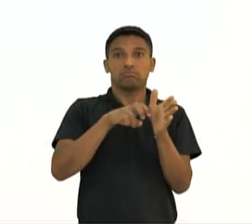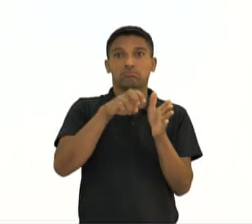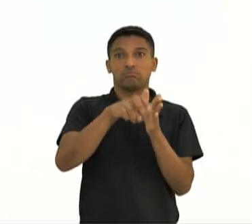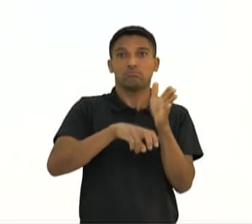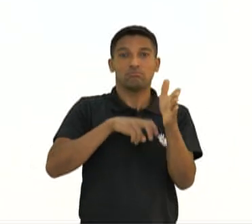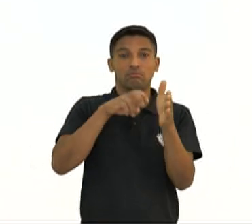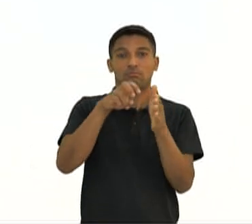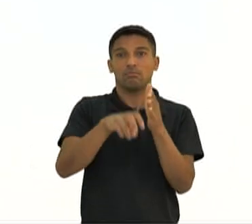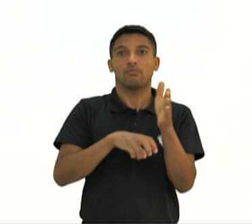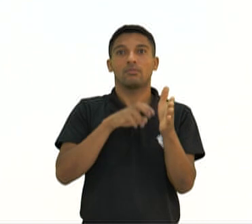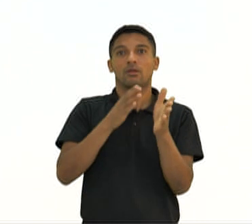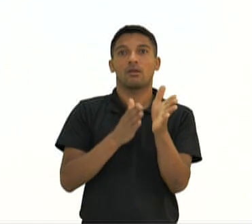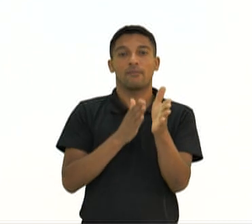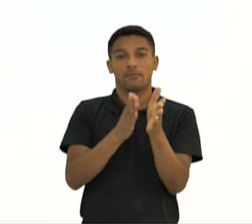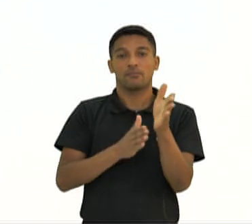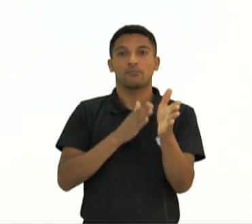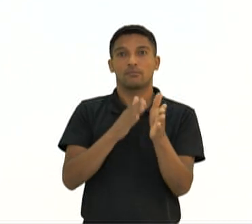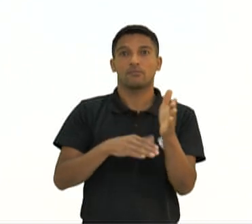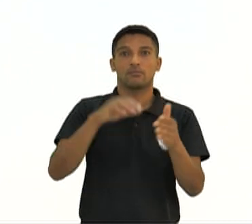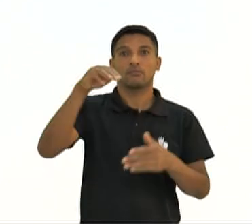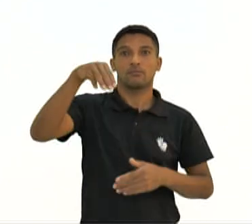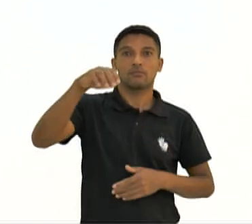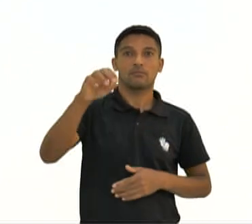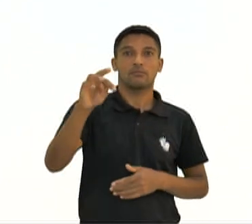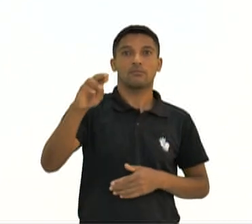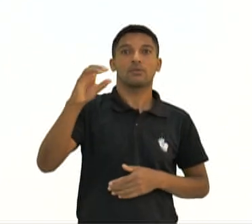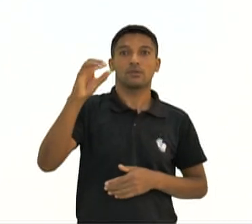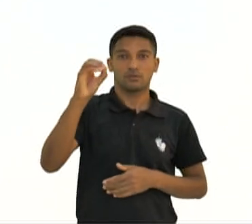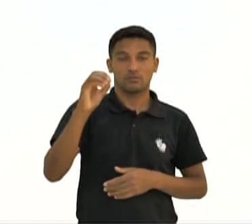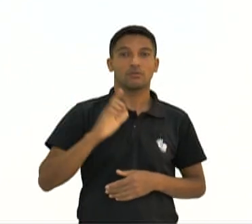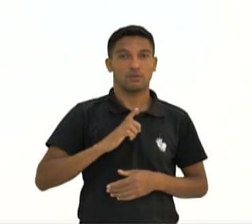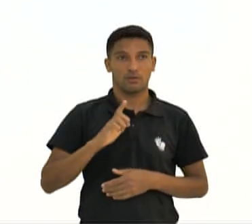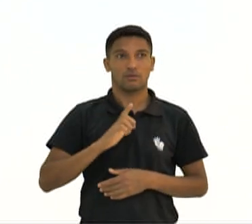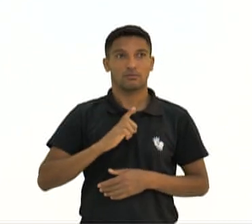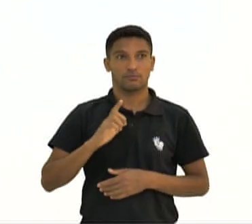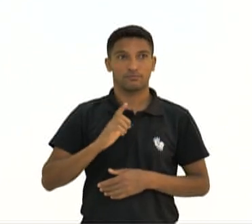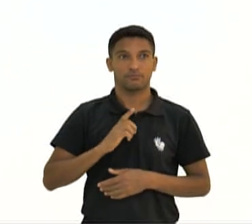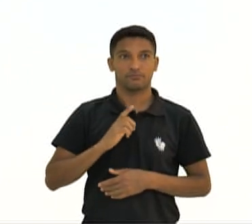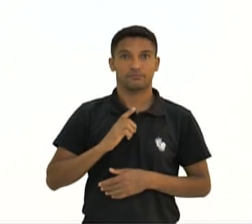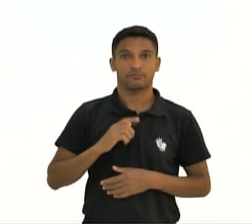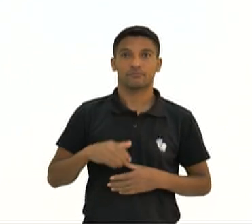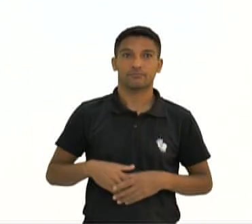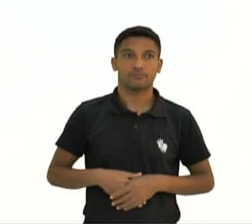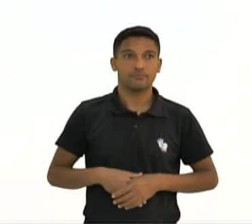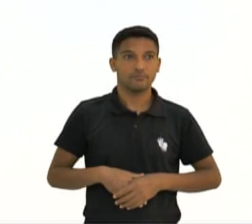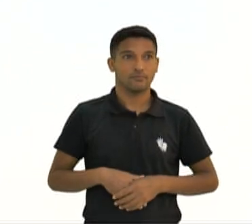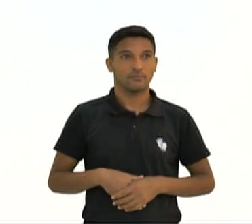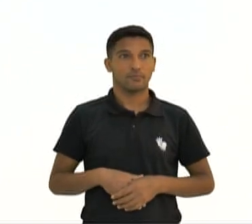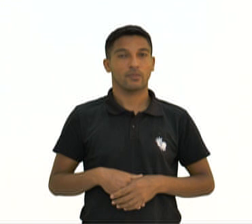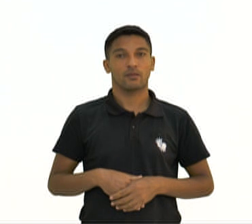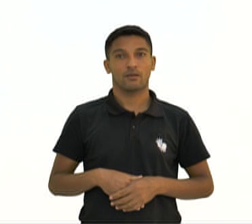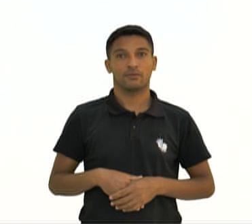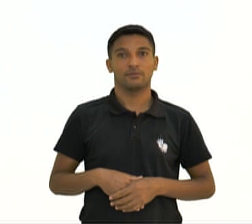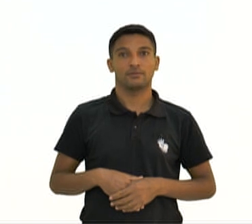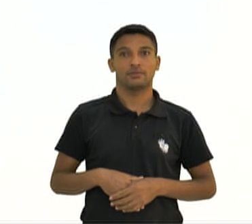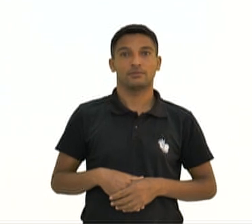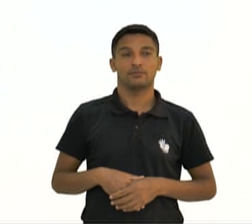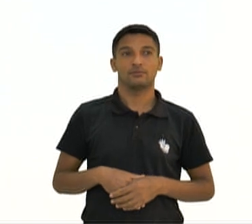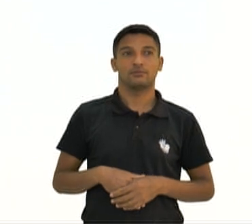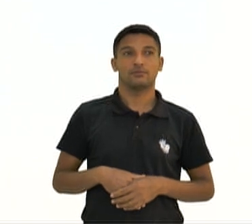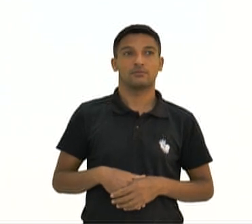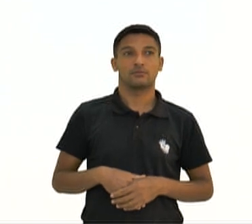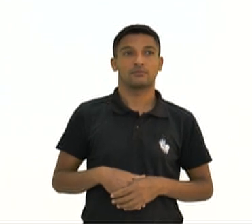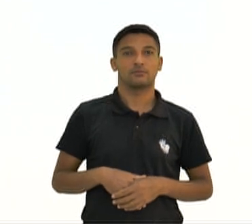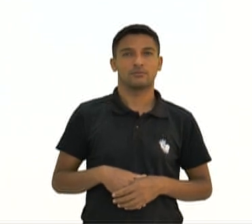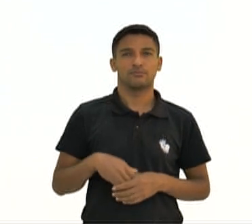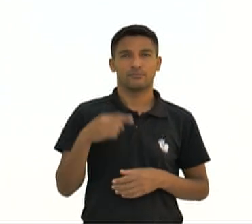né, o transporte público precário, as pessoas se deslocam muito com os veículos. Nós temos aqui Nova Delhi, muito parecido com Pequim, na China,